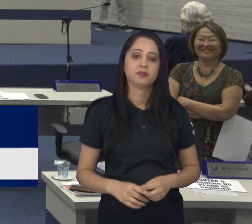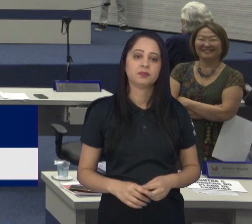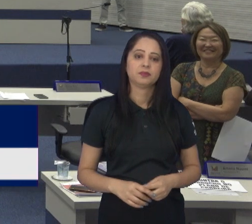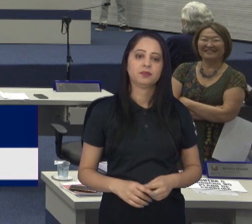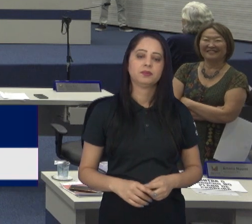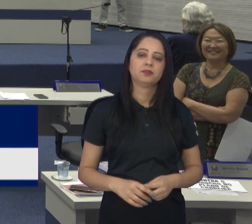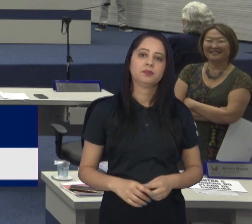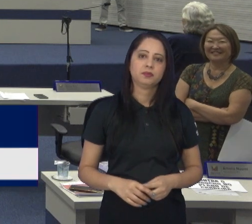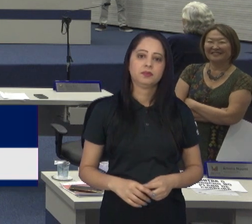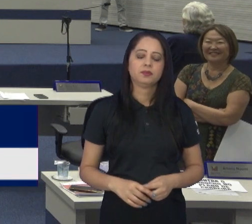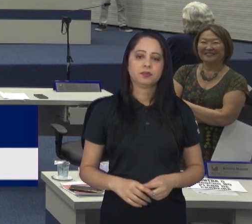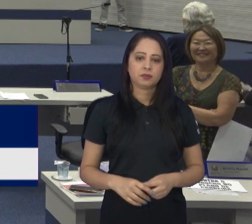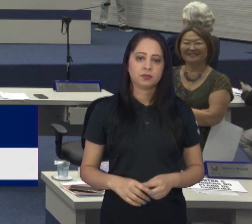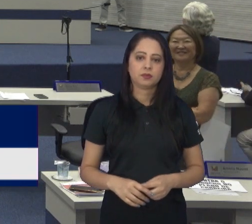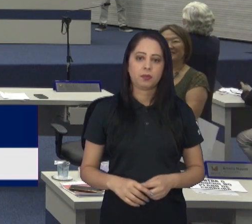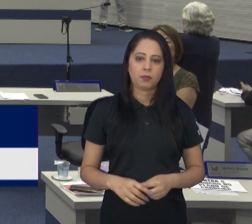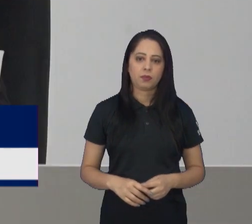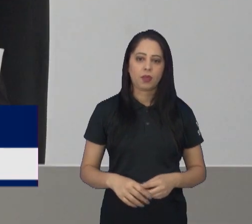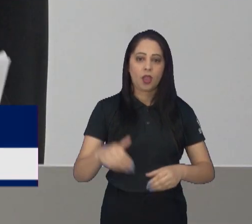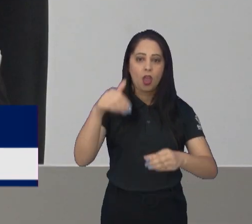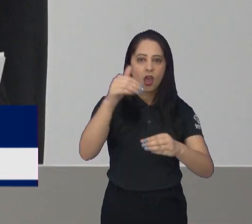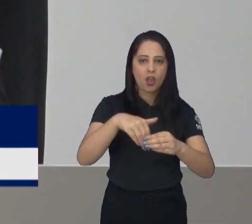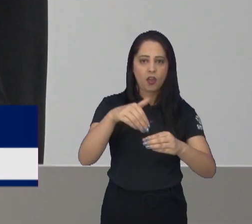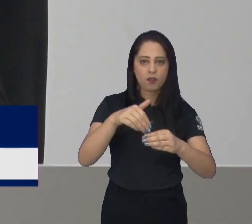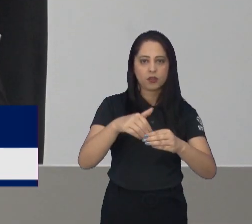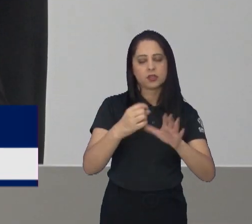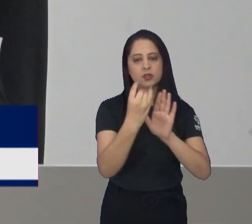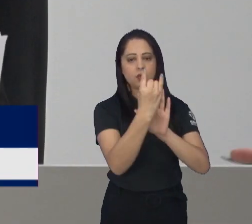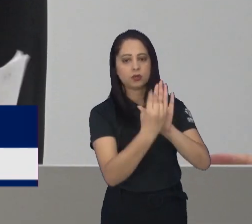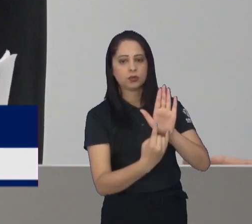Em votação, o processo. Vereadores favoráveis.